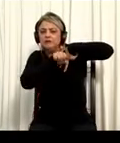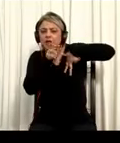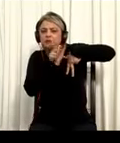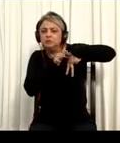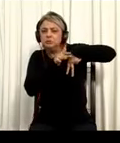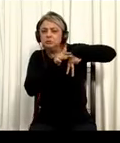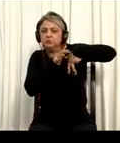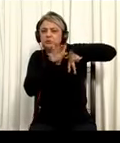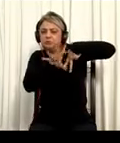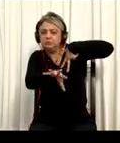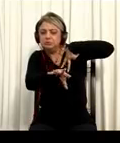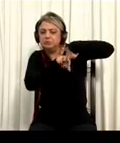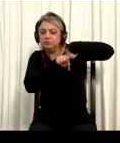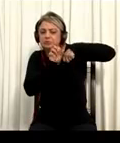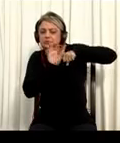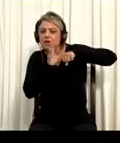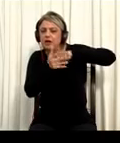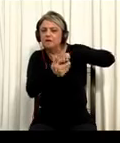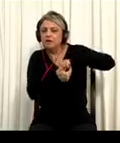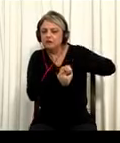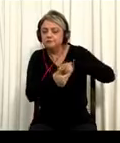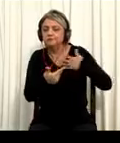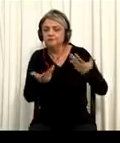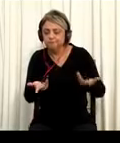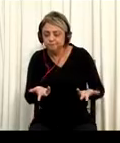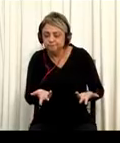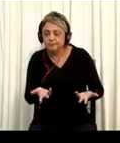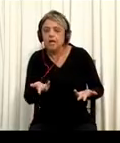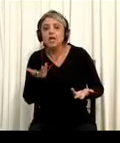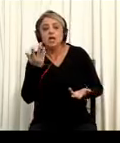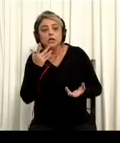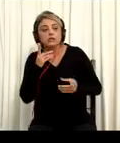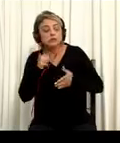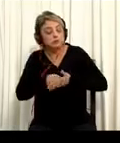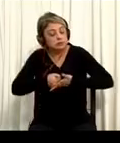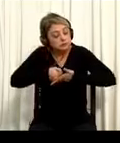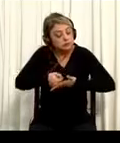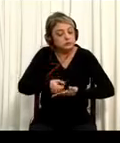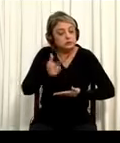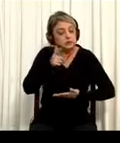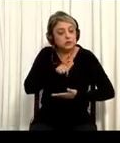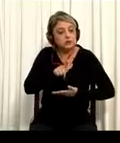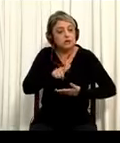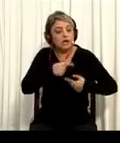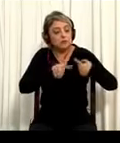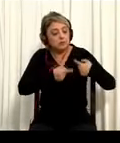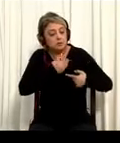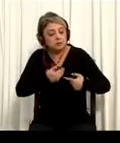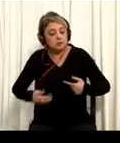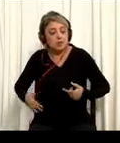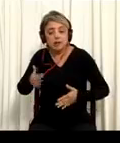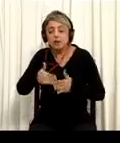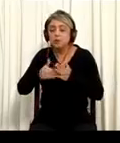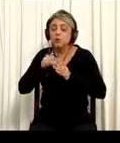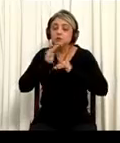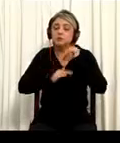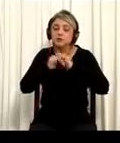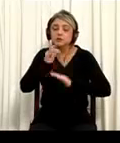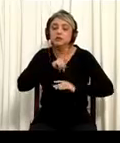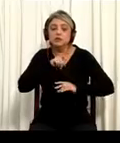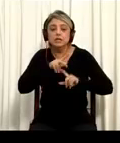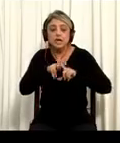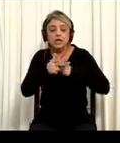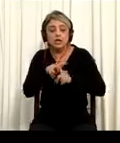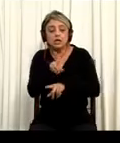acometidos pelo coronavírus, que foram infectados, que a gente consiga lutar pelas políticas públicas para que todos os profissionais tenham os